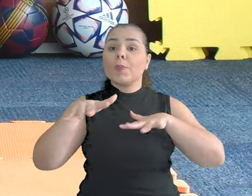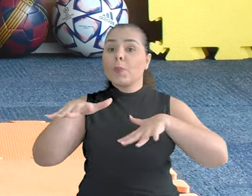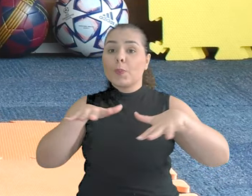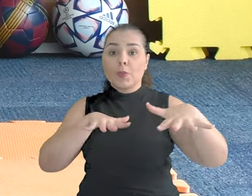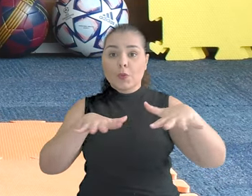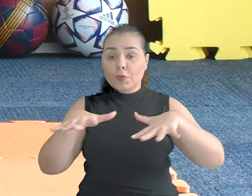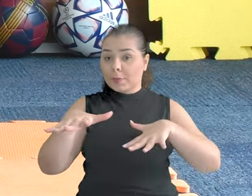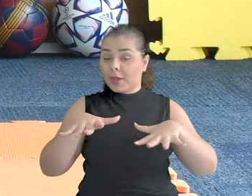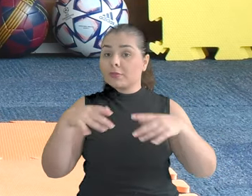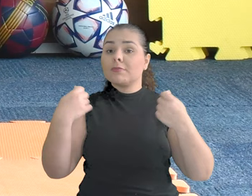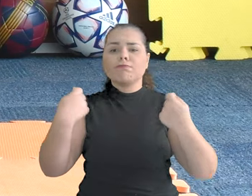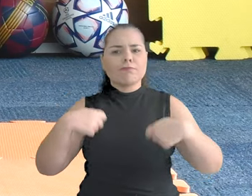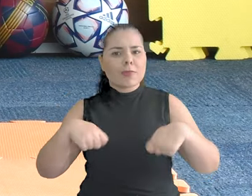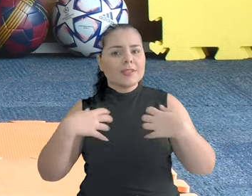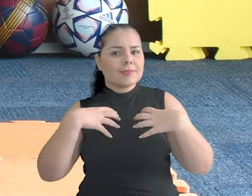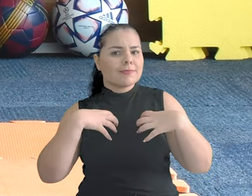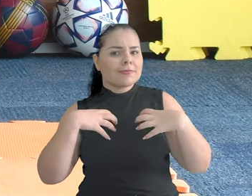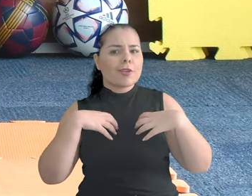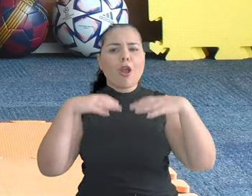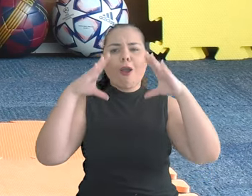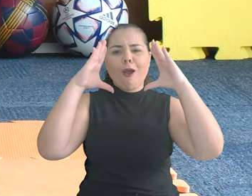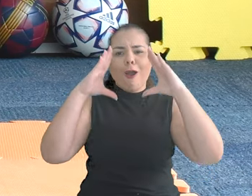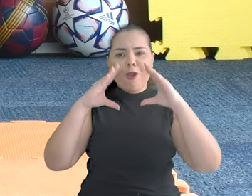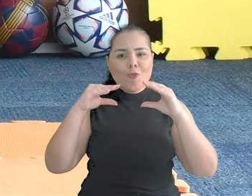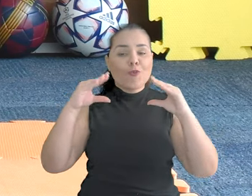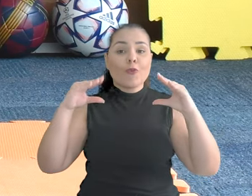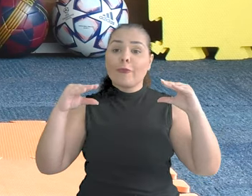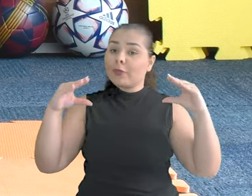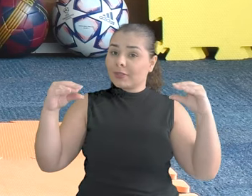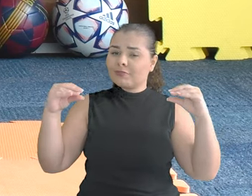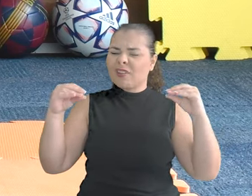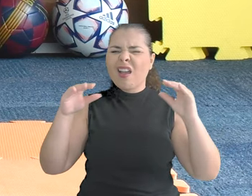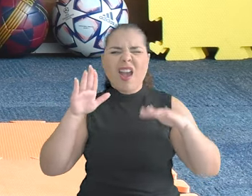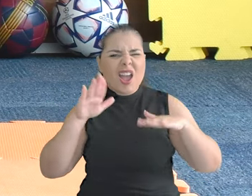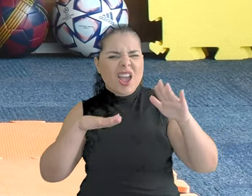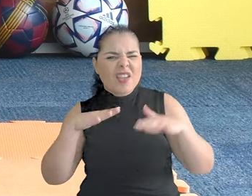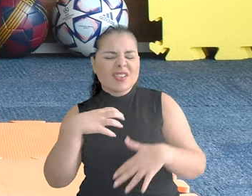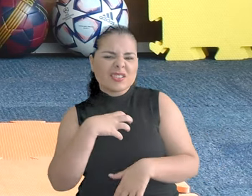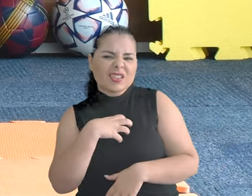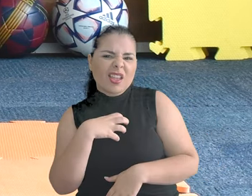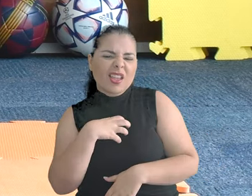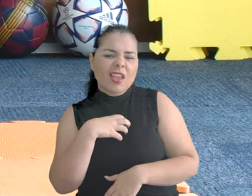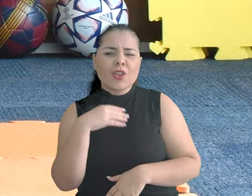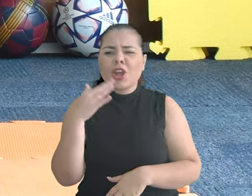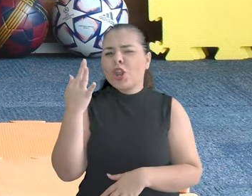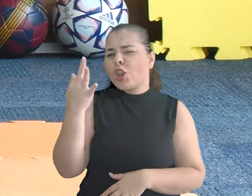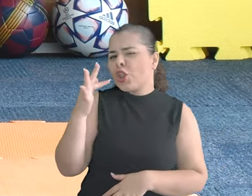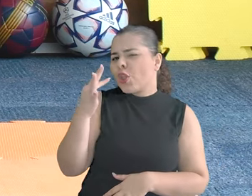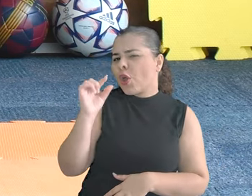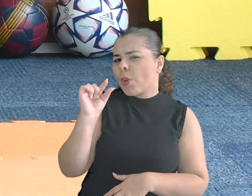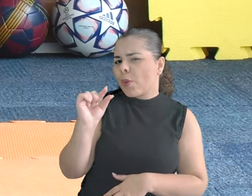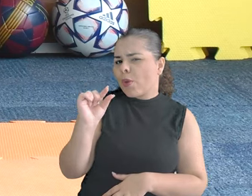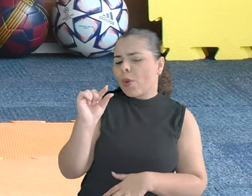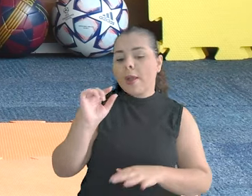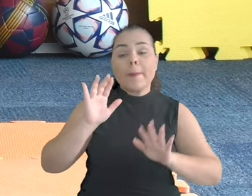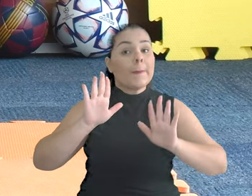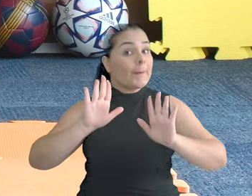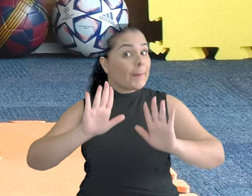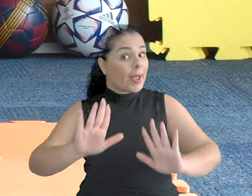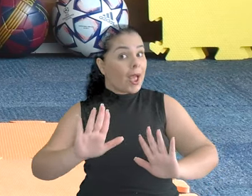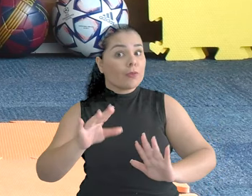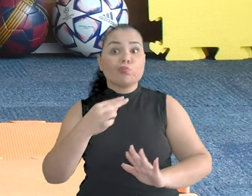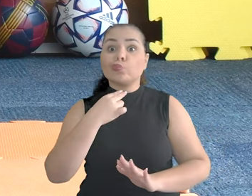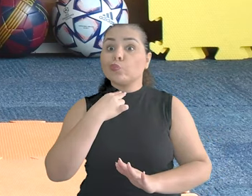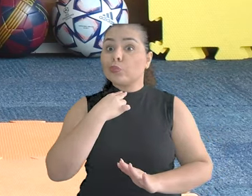movimentos, como eu disse, tem que ser confortáveis. Pode ser que apareça uma dorzinha aqui ou ali, mas ela não